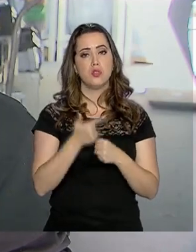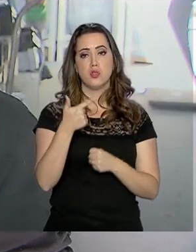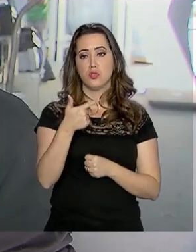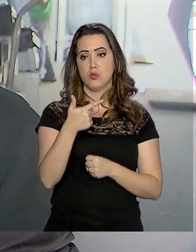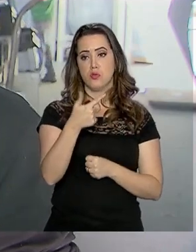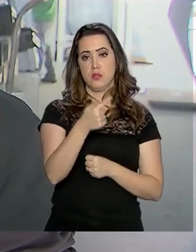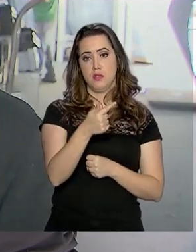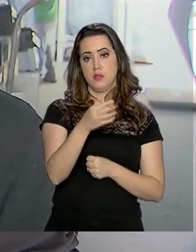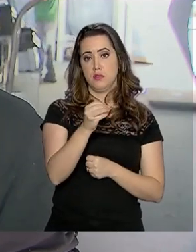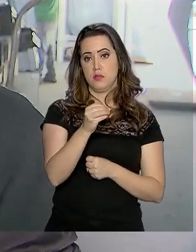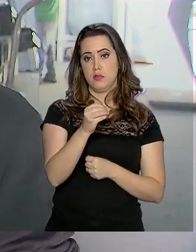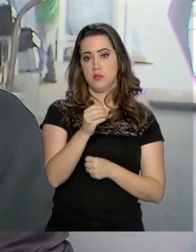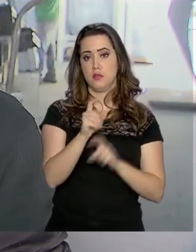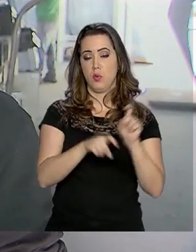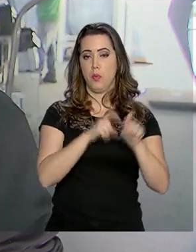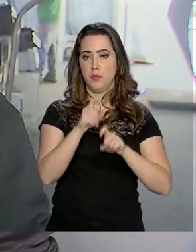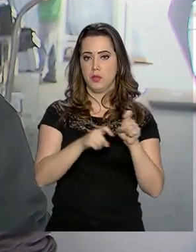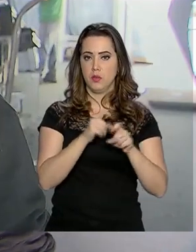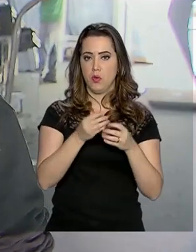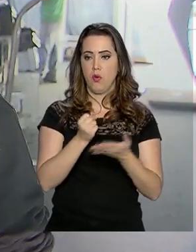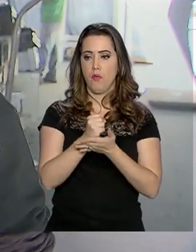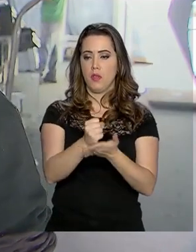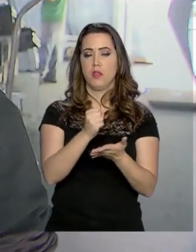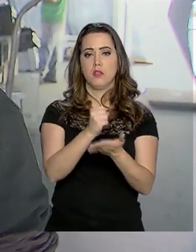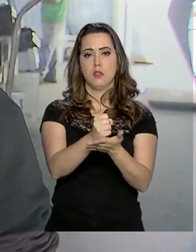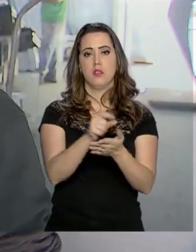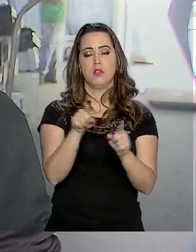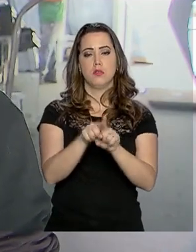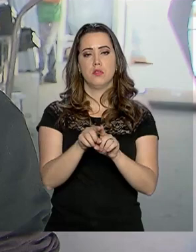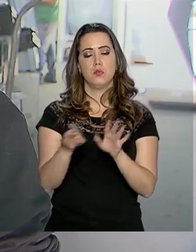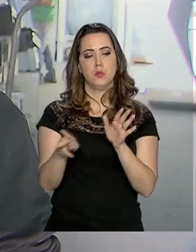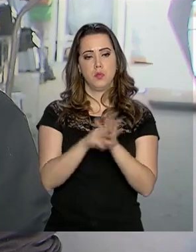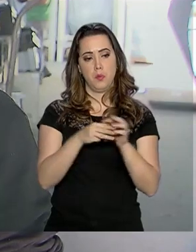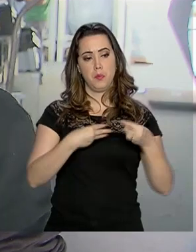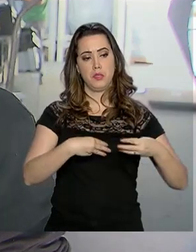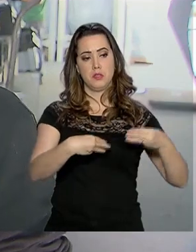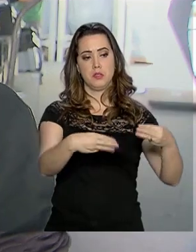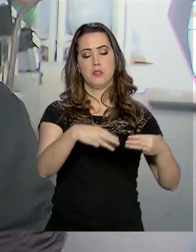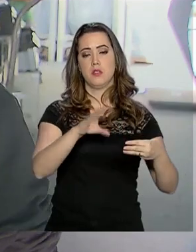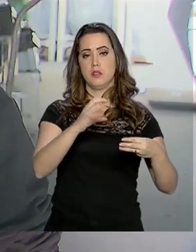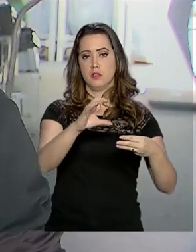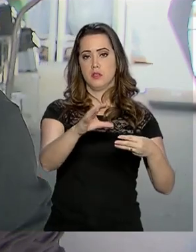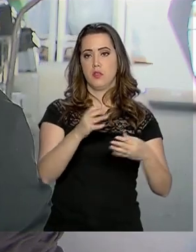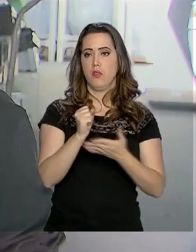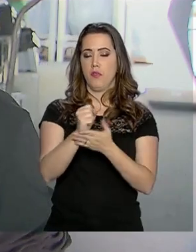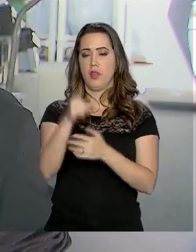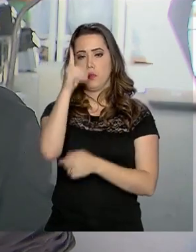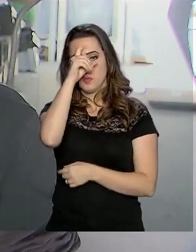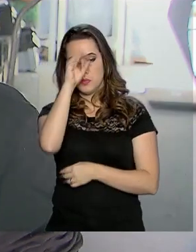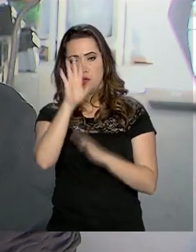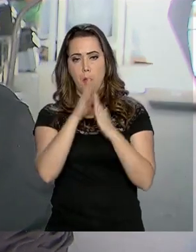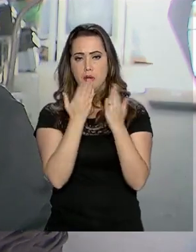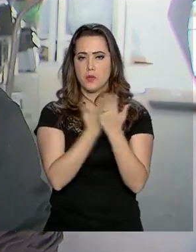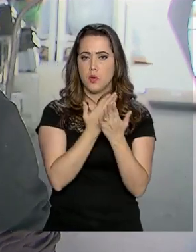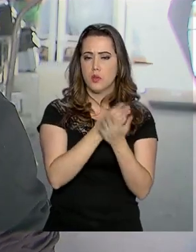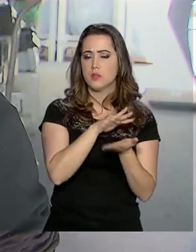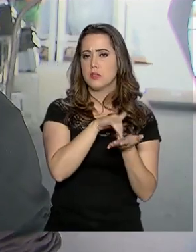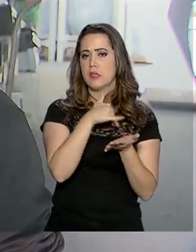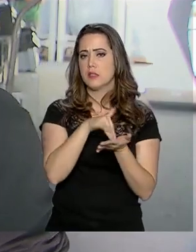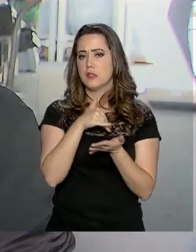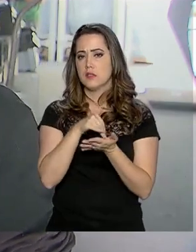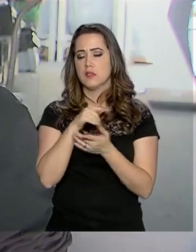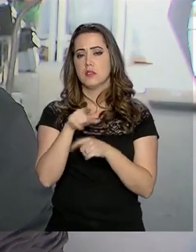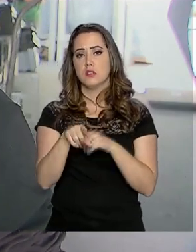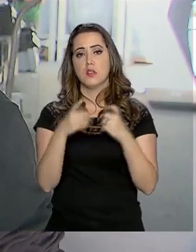computadores doados conforme priorização do ministério da ciência e tecnologia para hospitais para escolas para as secretarias